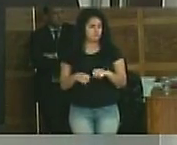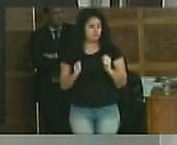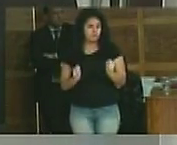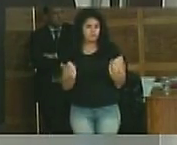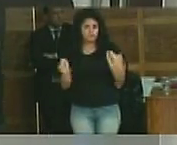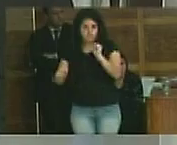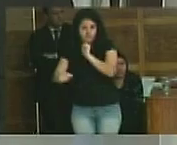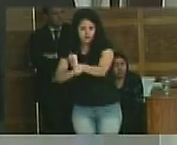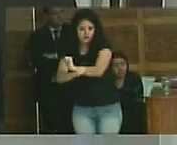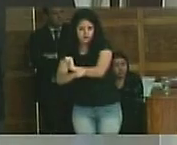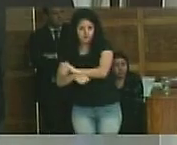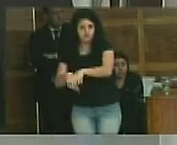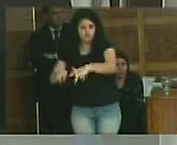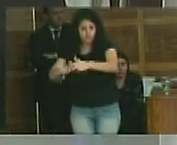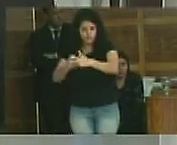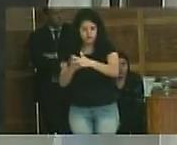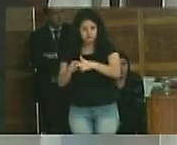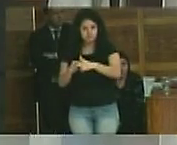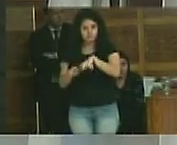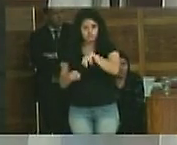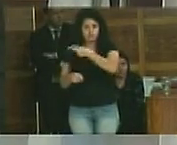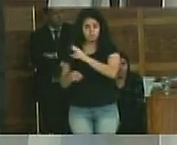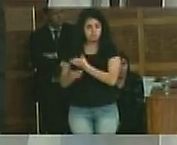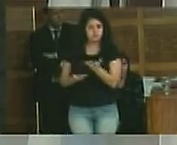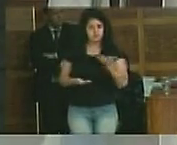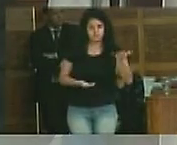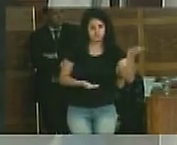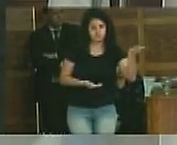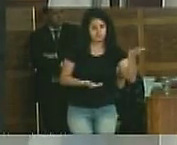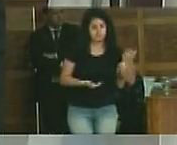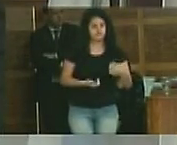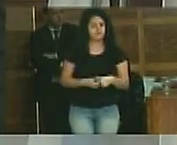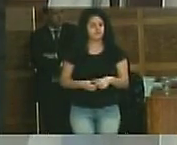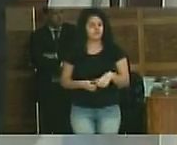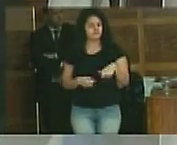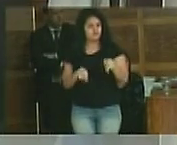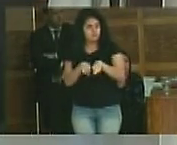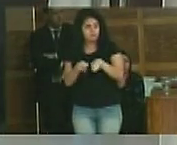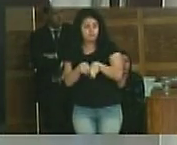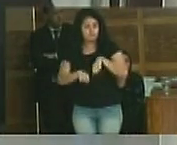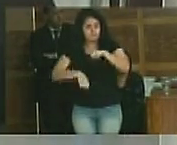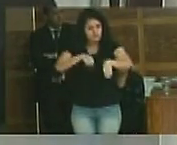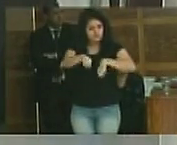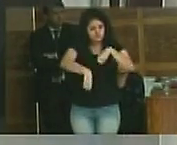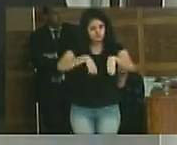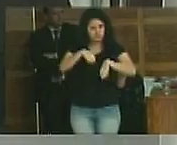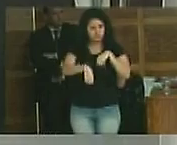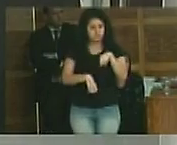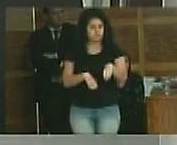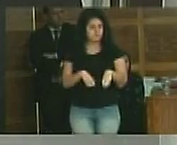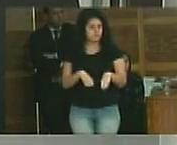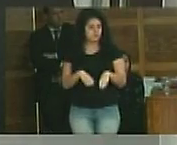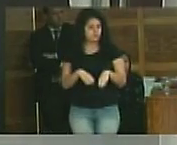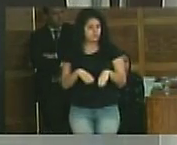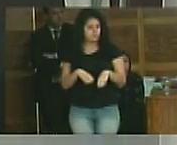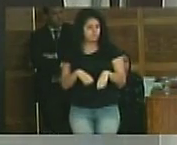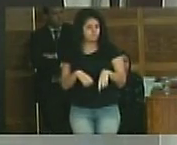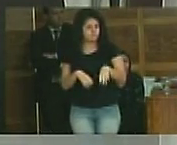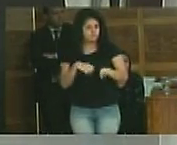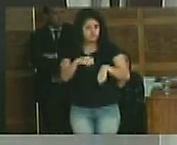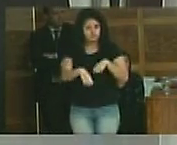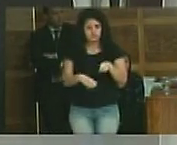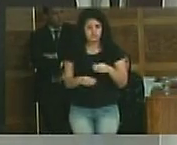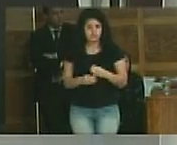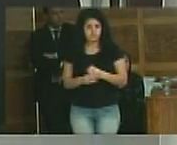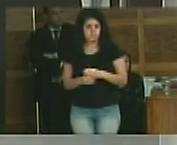encostar, resolver o seu problema e sair. E serve também para os ciclistas. O ciclista está passando na estrada